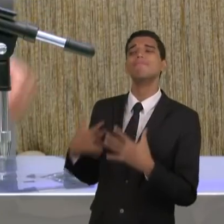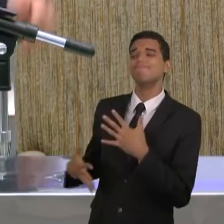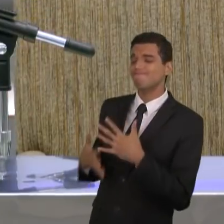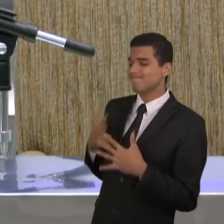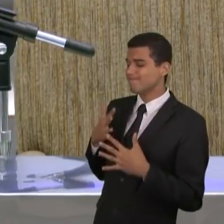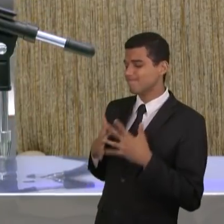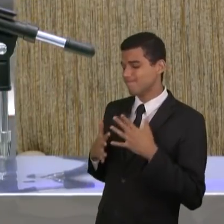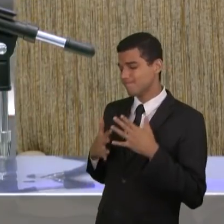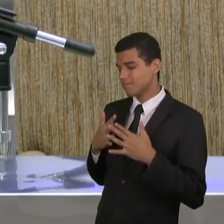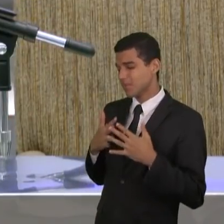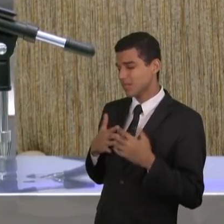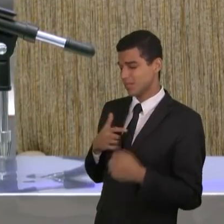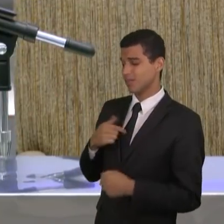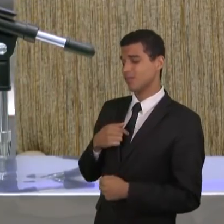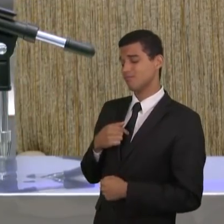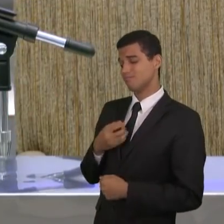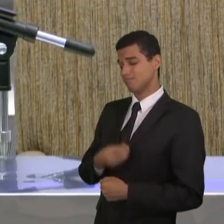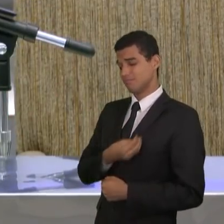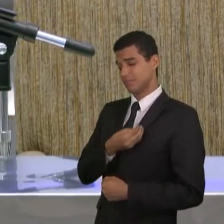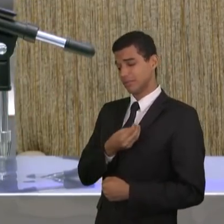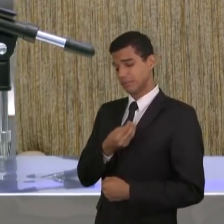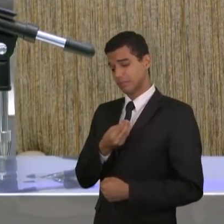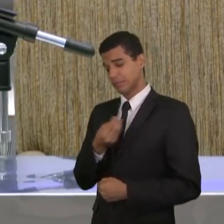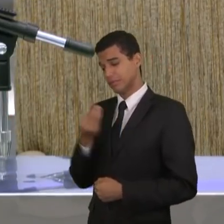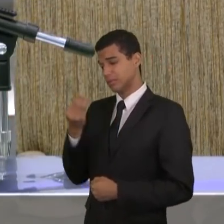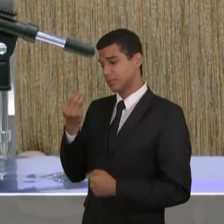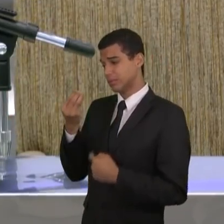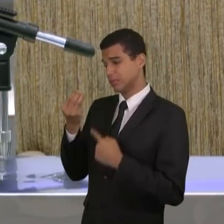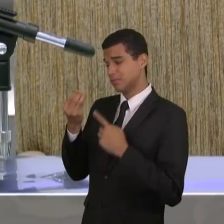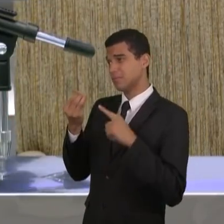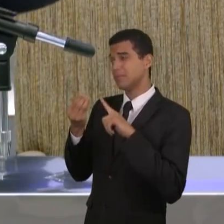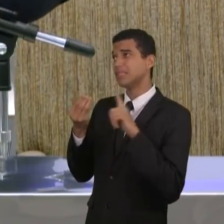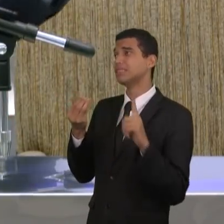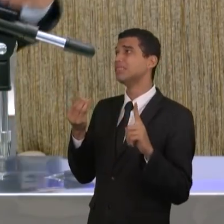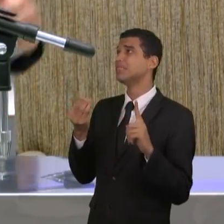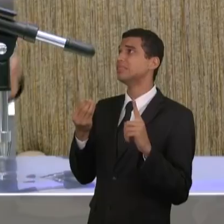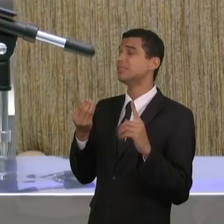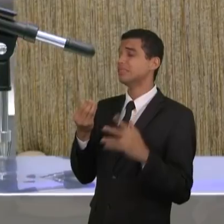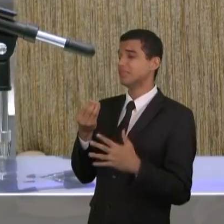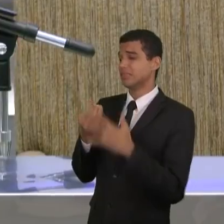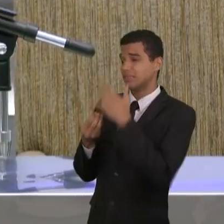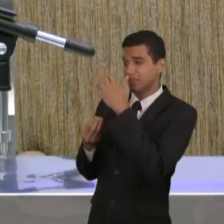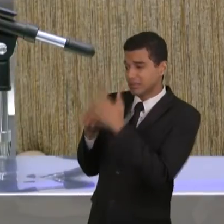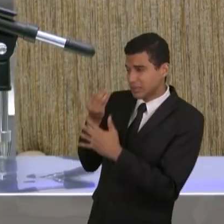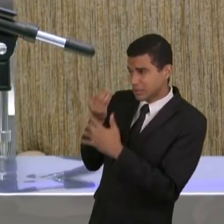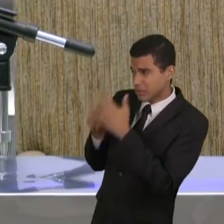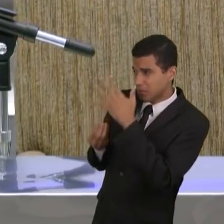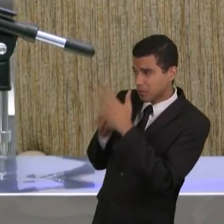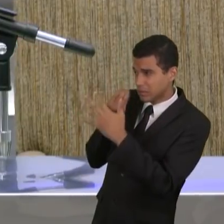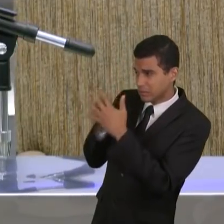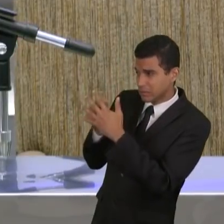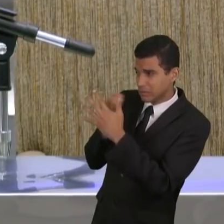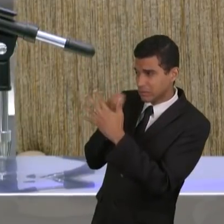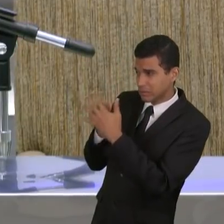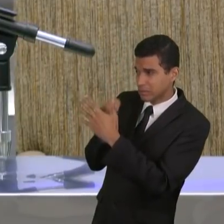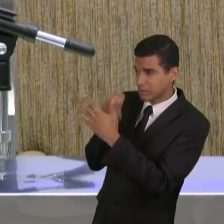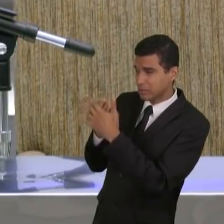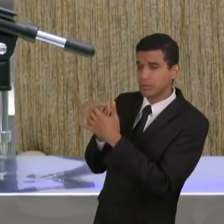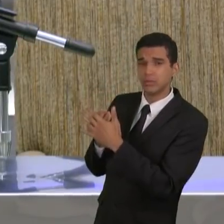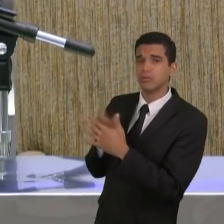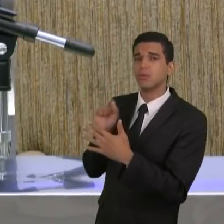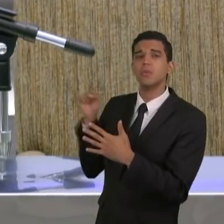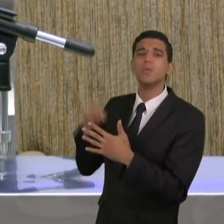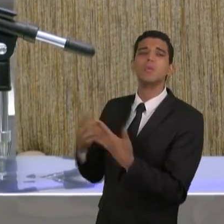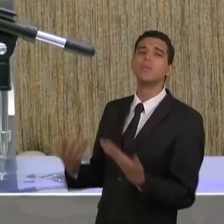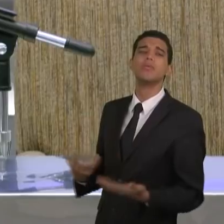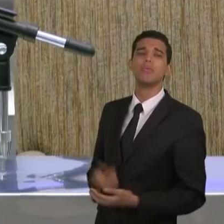E qual é o muro que está sendo erguido entre você e Deus e qual é a tempestade que está